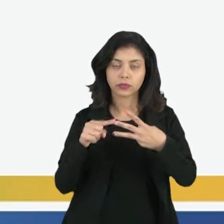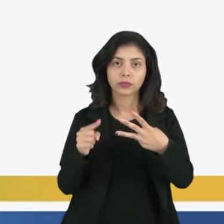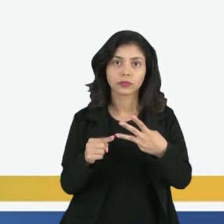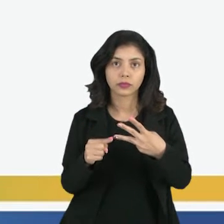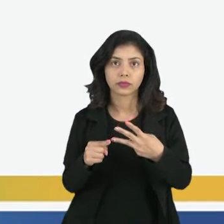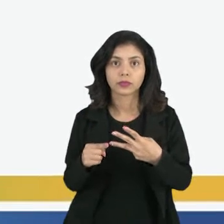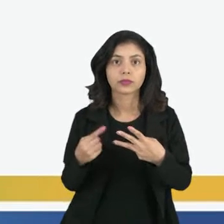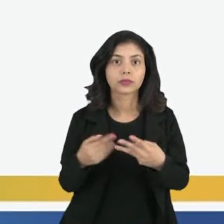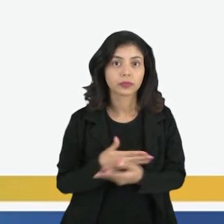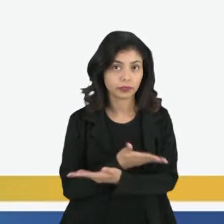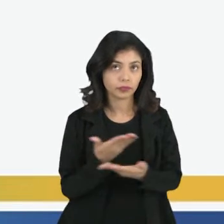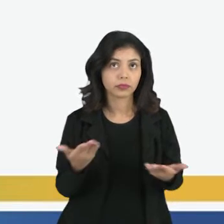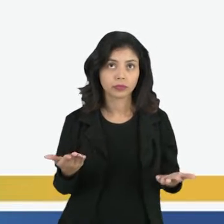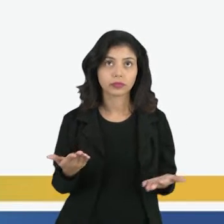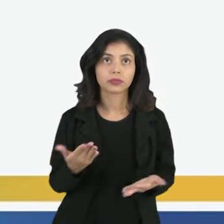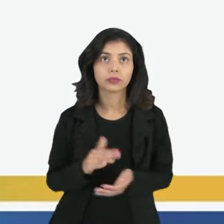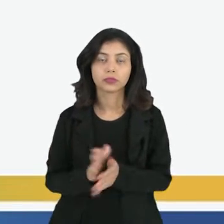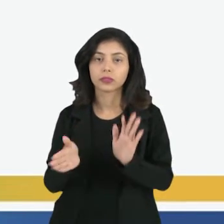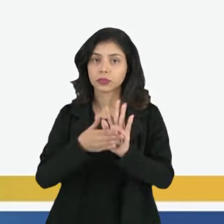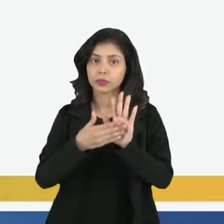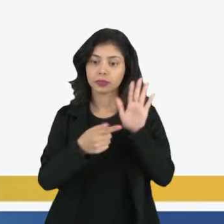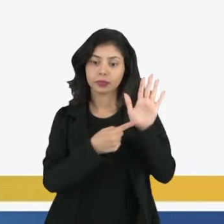empreender intervenções que sejam